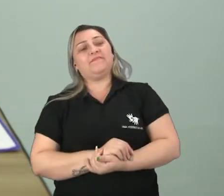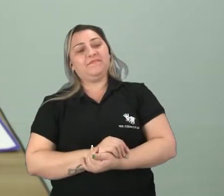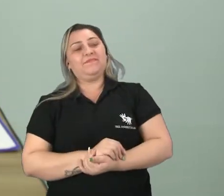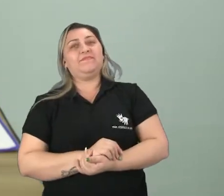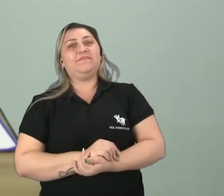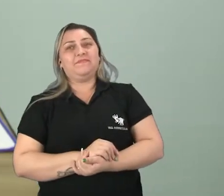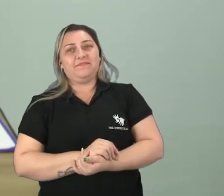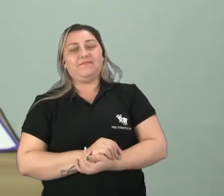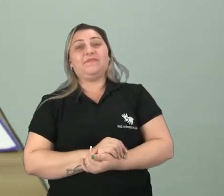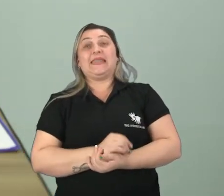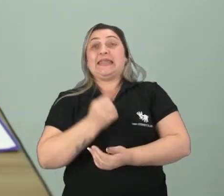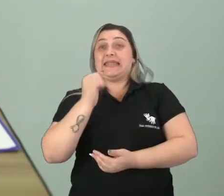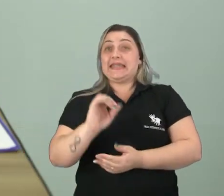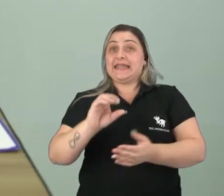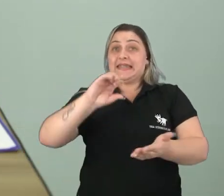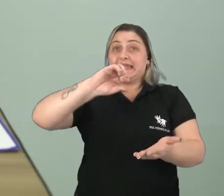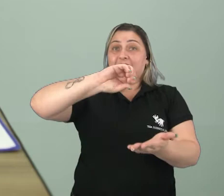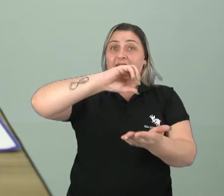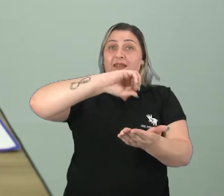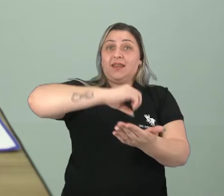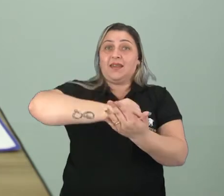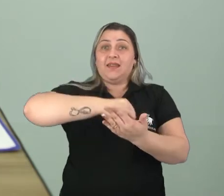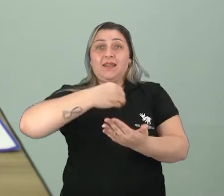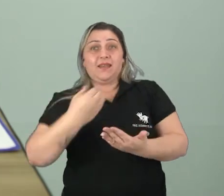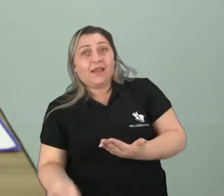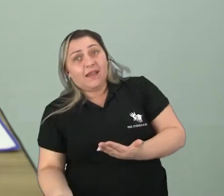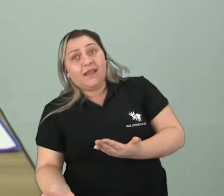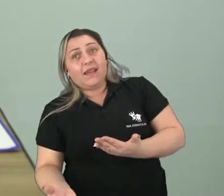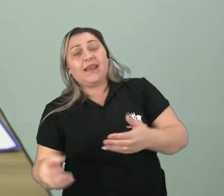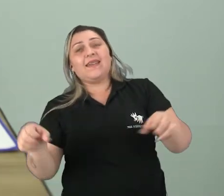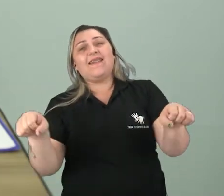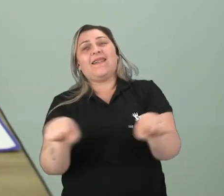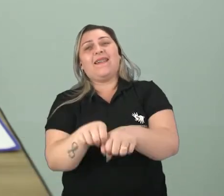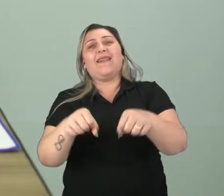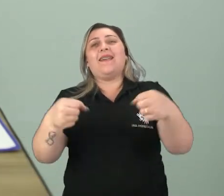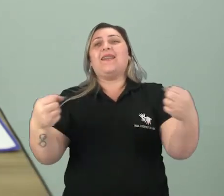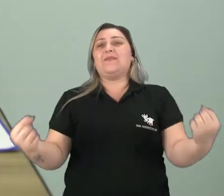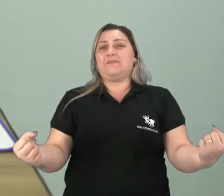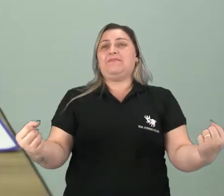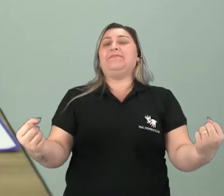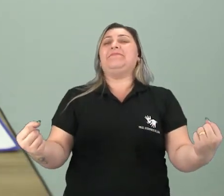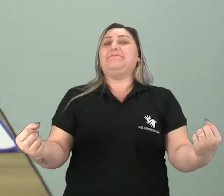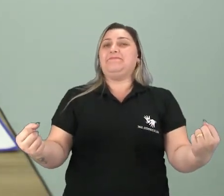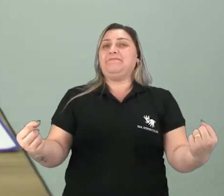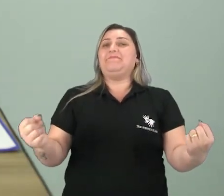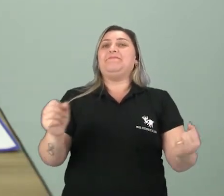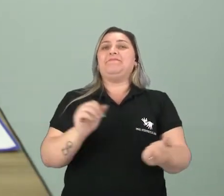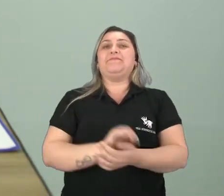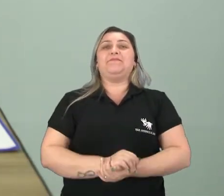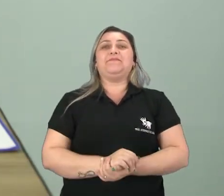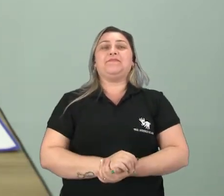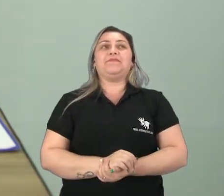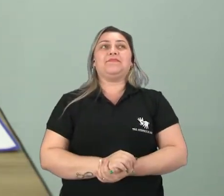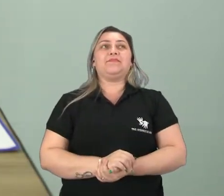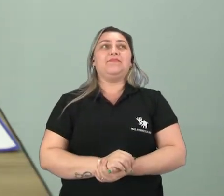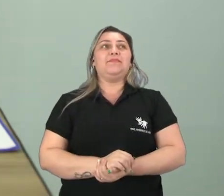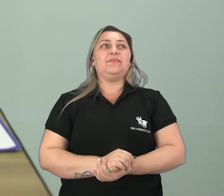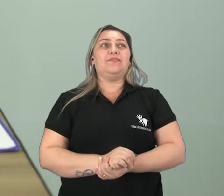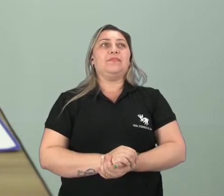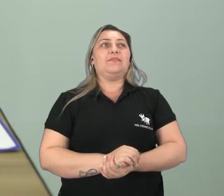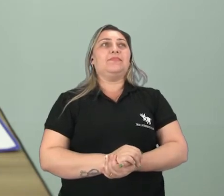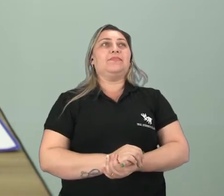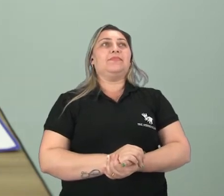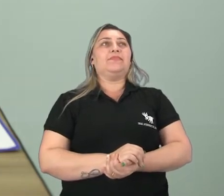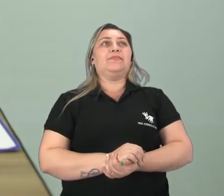vidro se ela caiu no chão que que acontece quebra isso mesmo